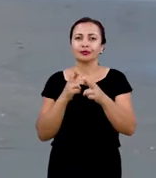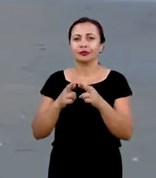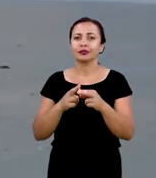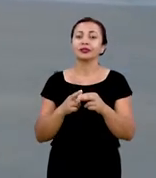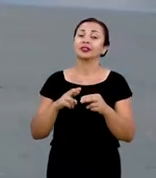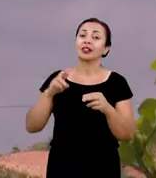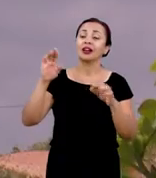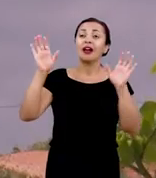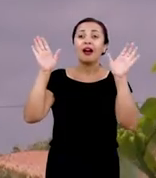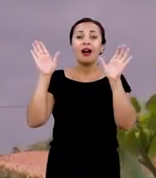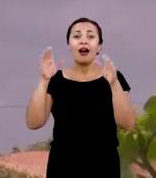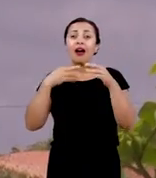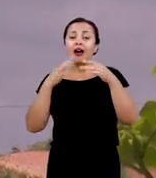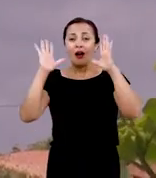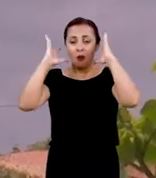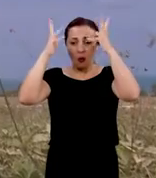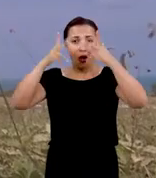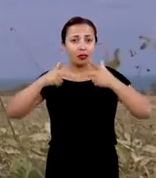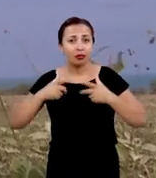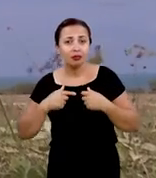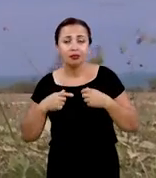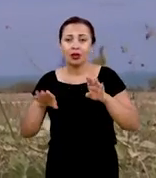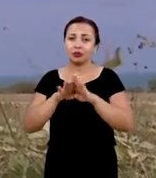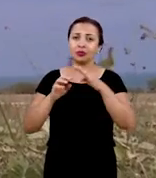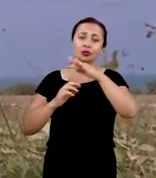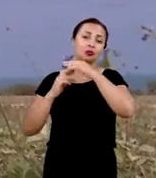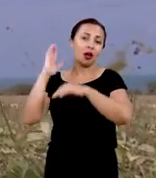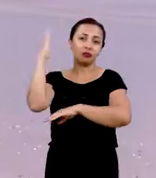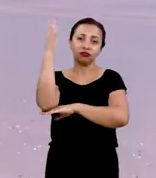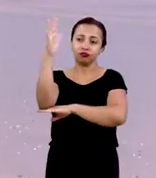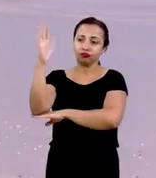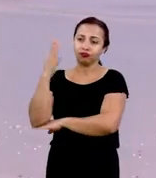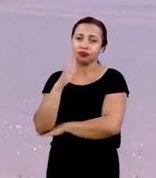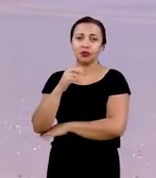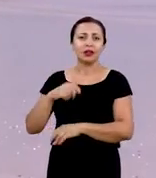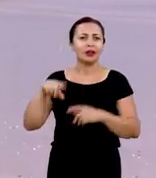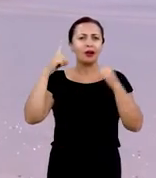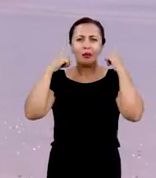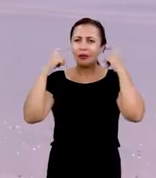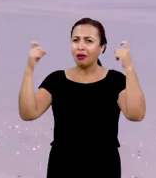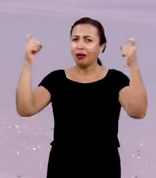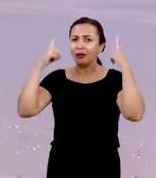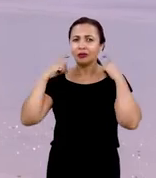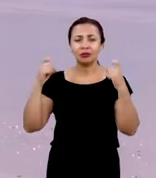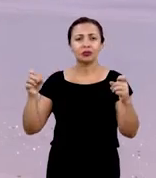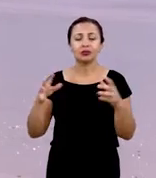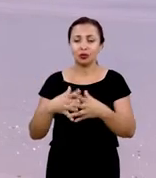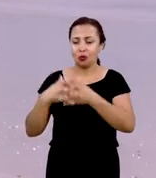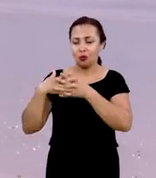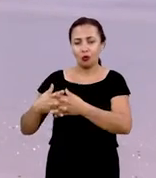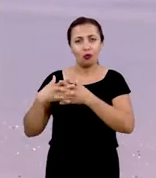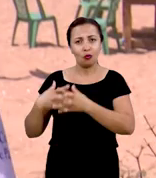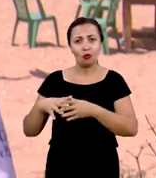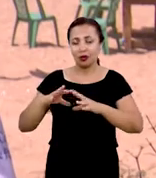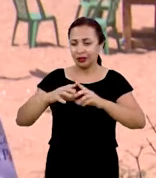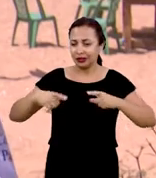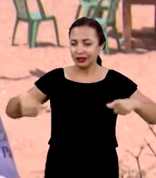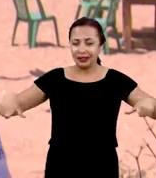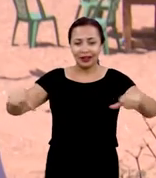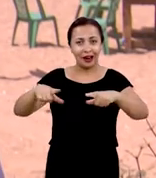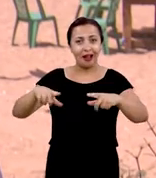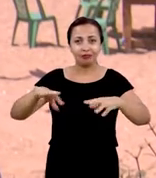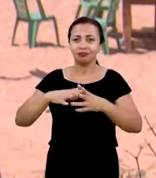à ave e fauna, ao meio ambiente, à questão do ruído, à questão dos conflitos territoriais,